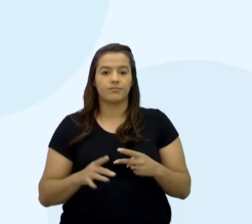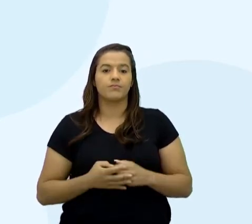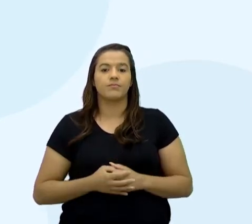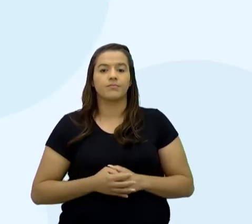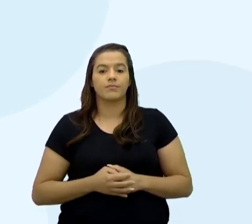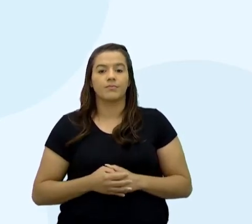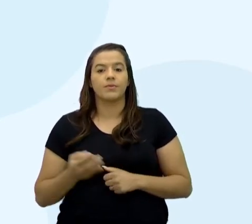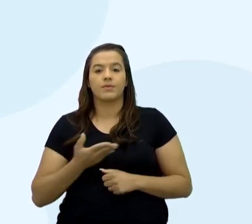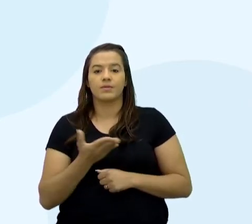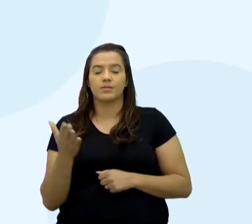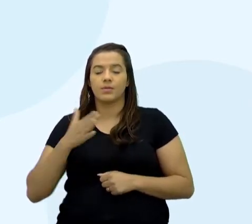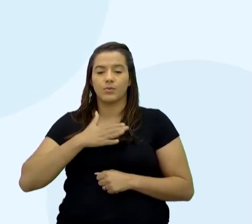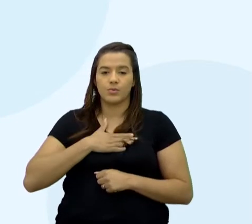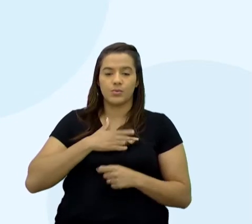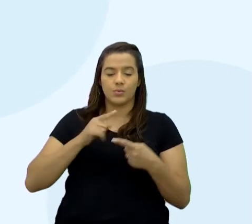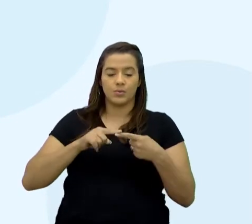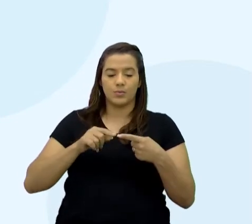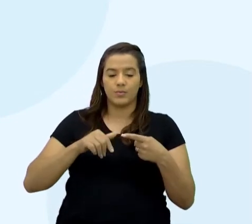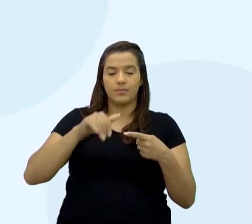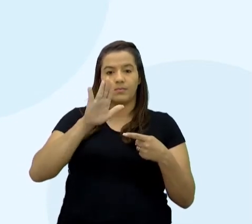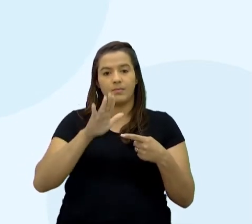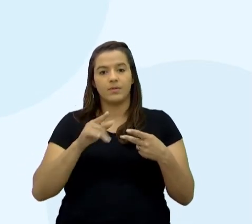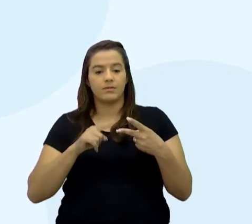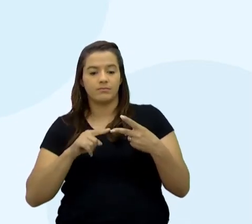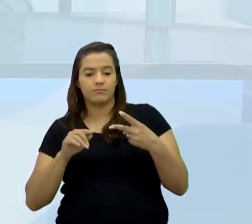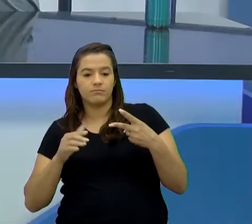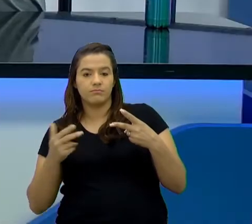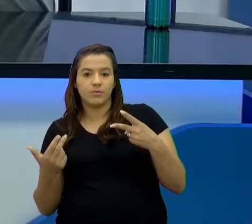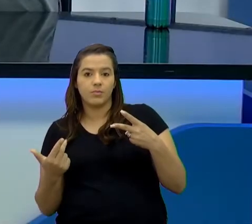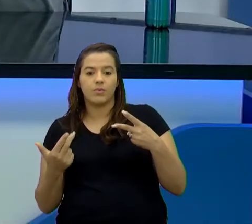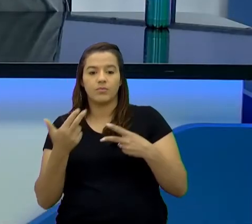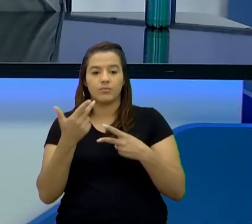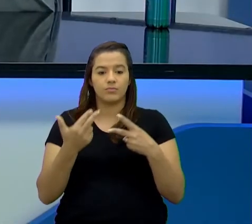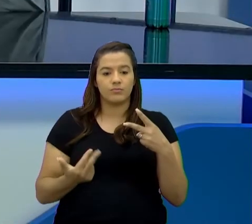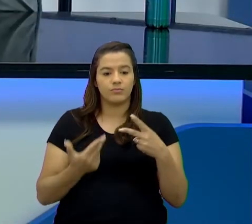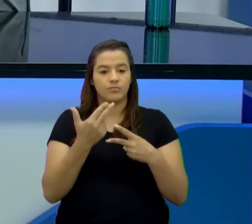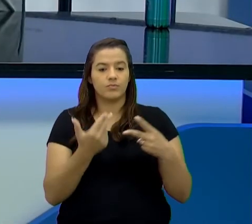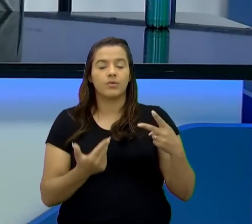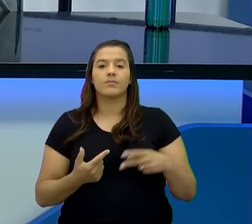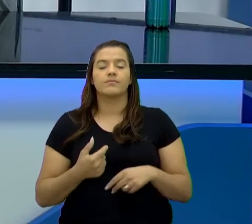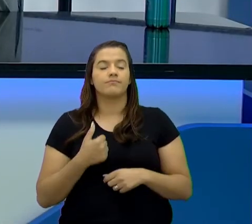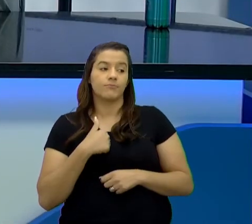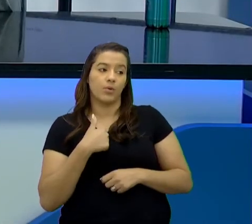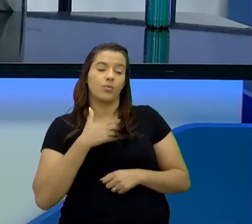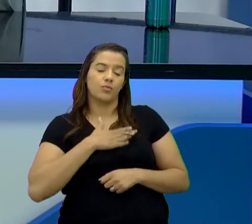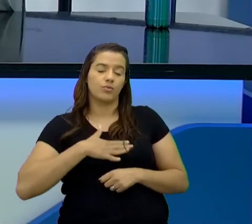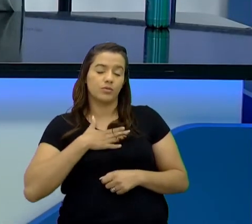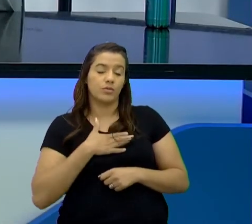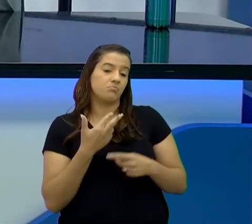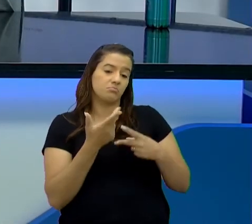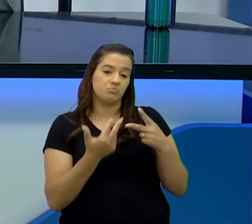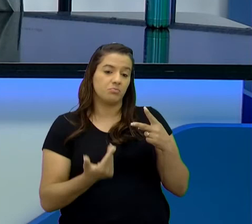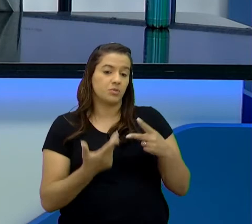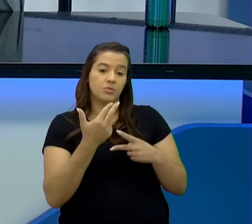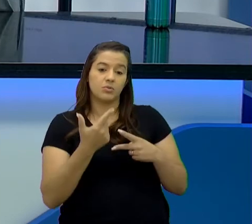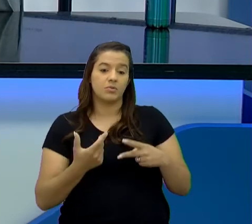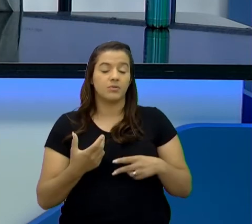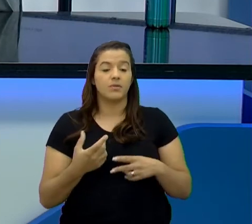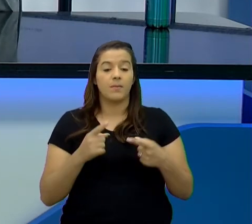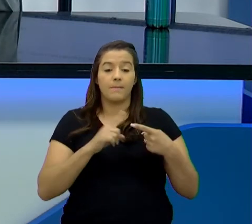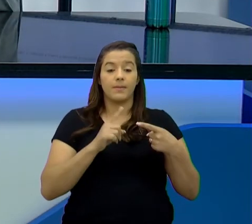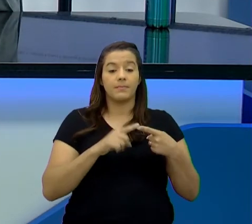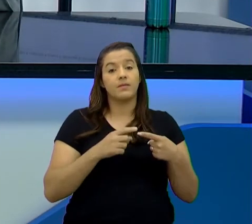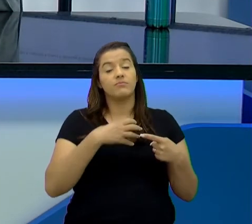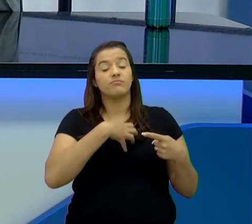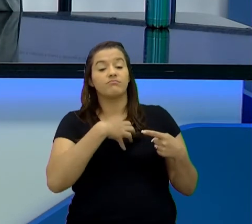Você gostou mais do primeiro, do segundo? Igual? Gostei dos 2 sons aí. O primeiro, já vou falando o que eu senti. Sim. O